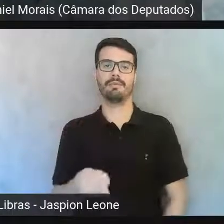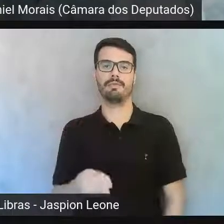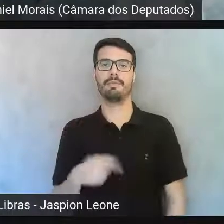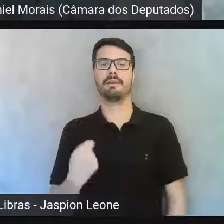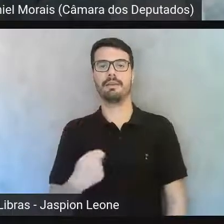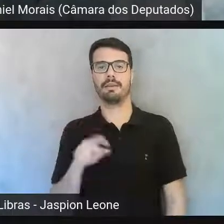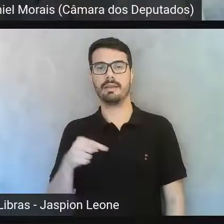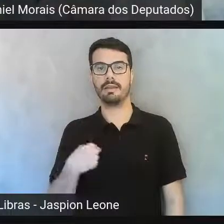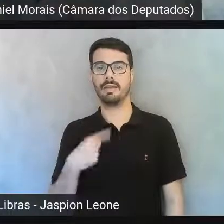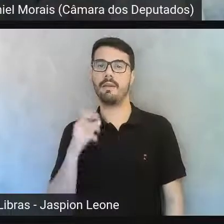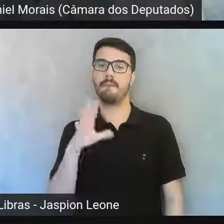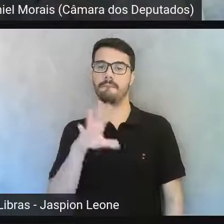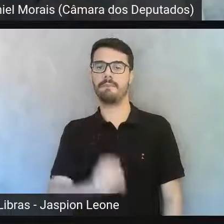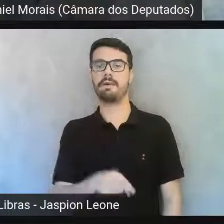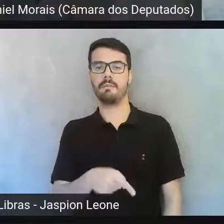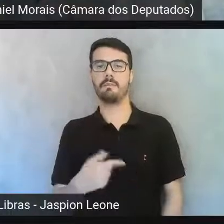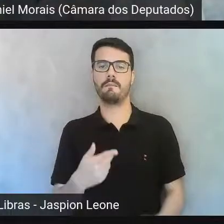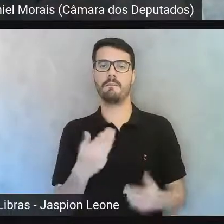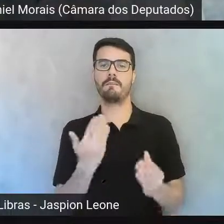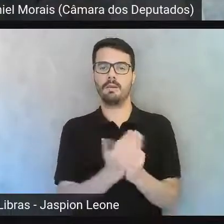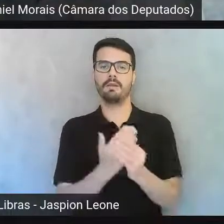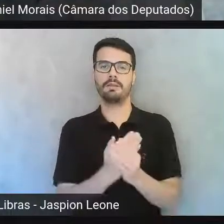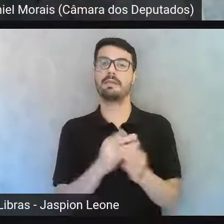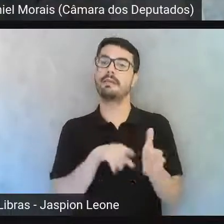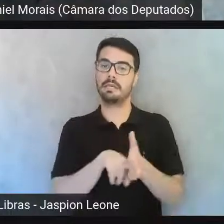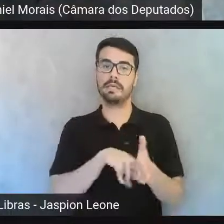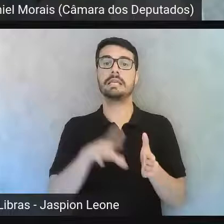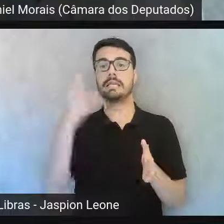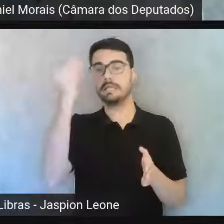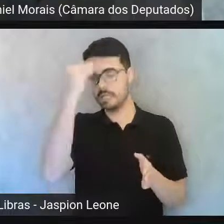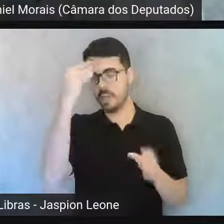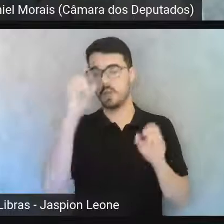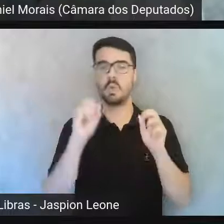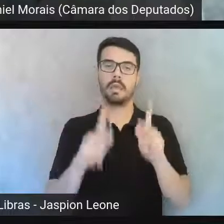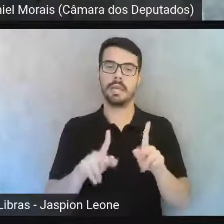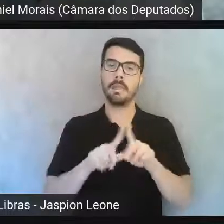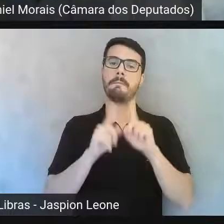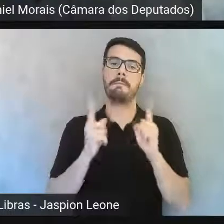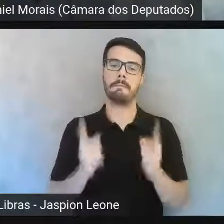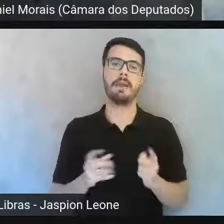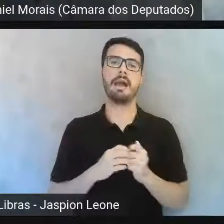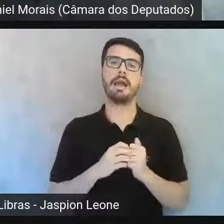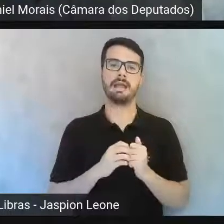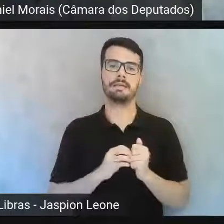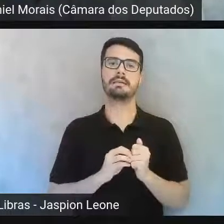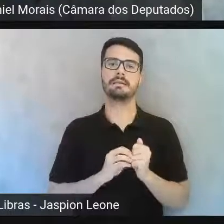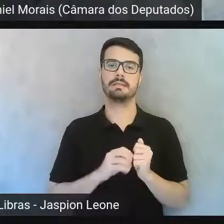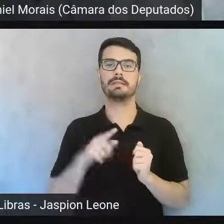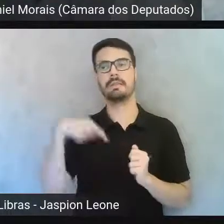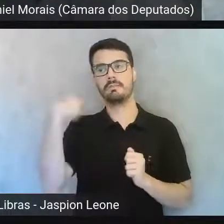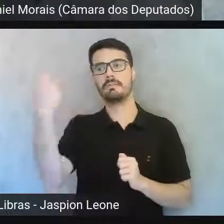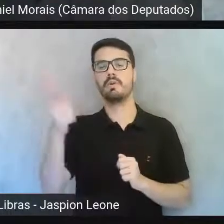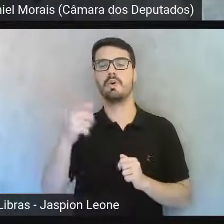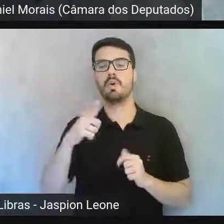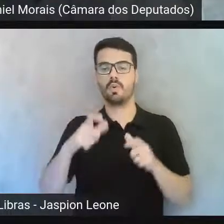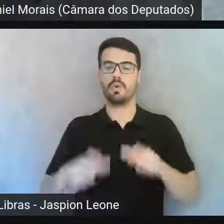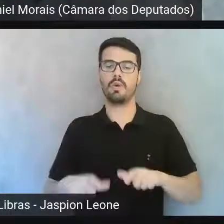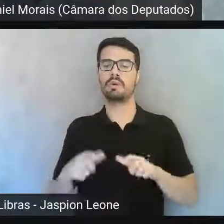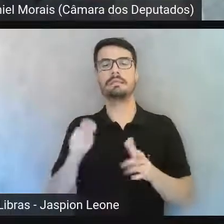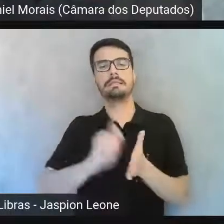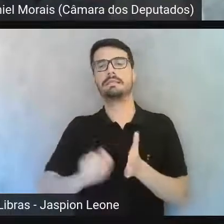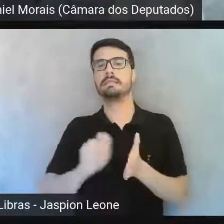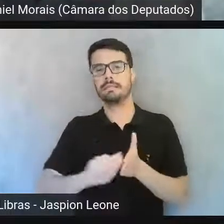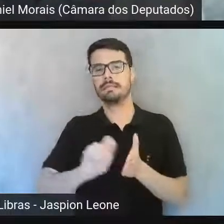eu pegasse um processo desse para analisar, eu entenderia isso, mas em algum outro momento, em algum outro lugar, tem que estar escrito por